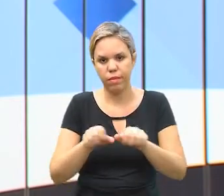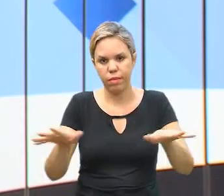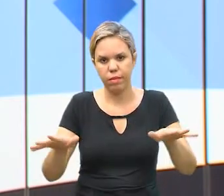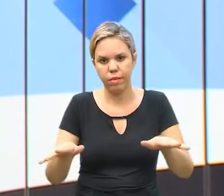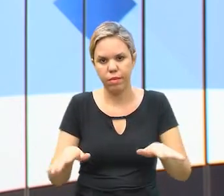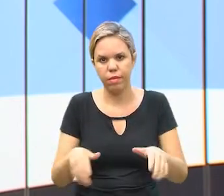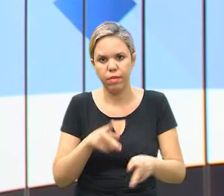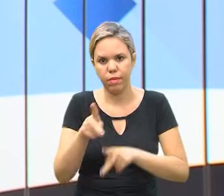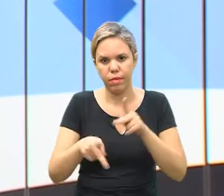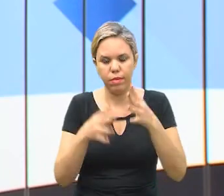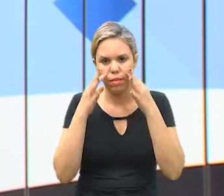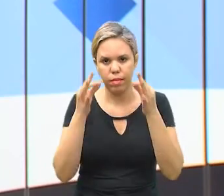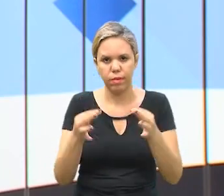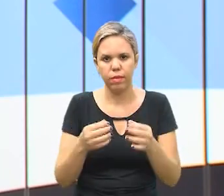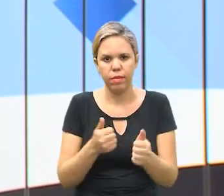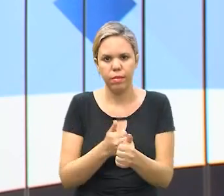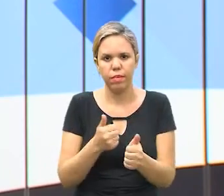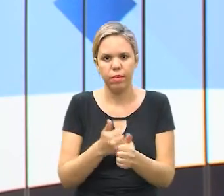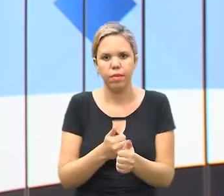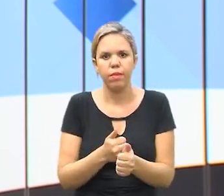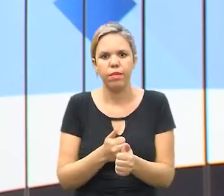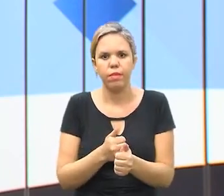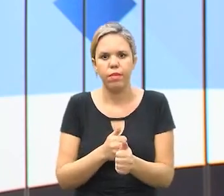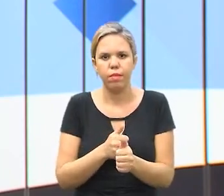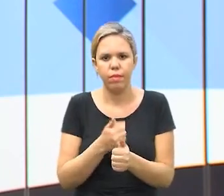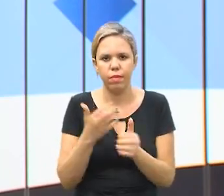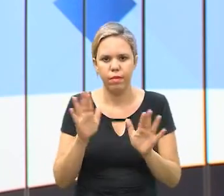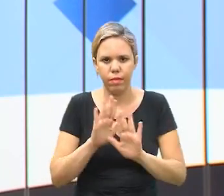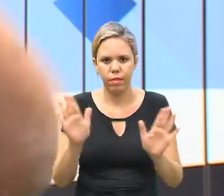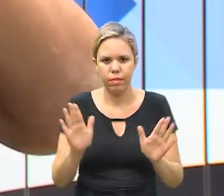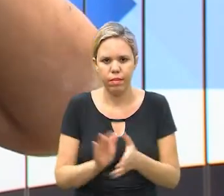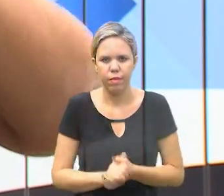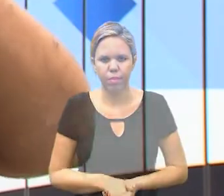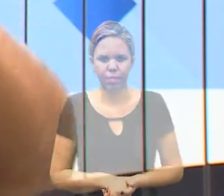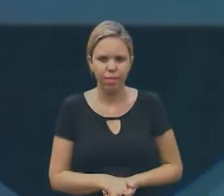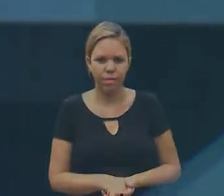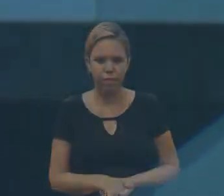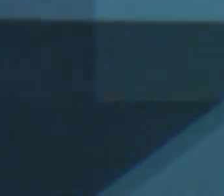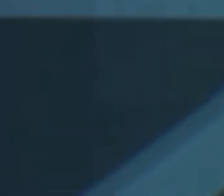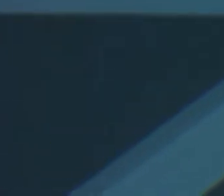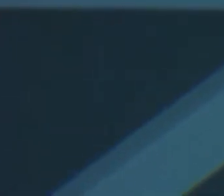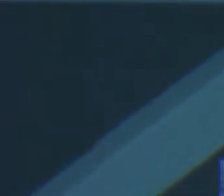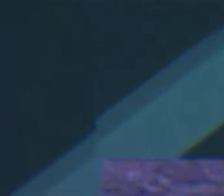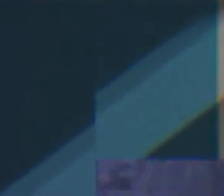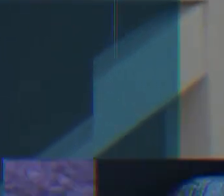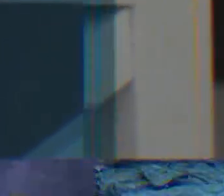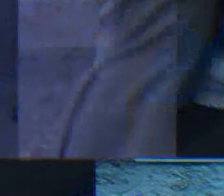bem e olhe o próximo. Até nosso próximo encontro. Fique bem. Tchau. Música